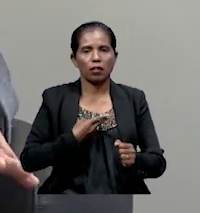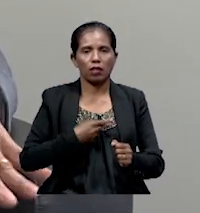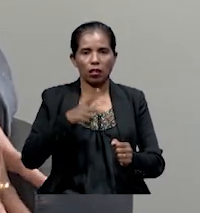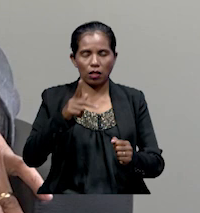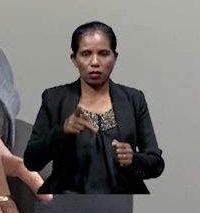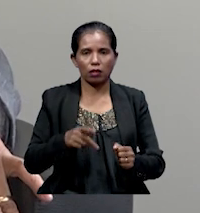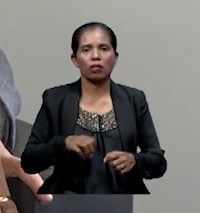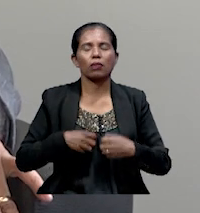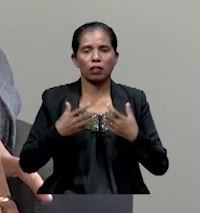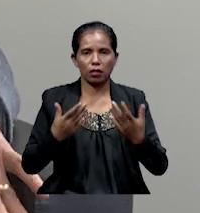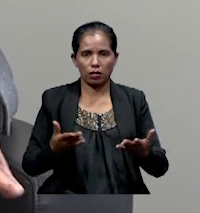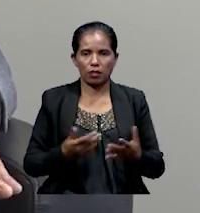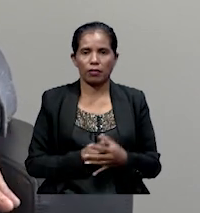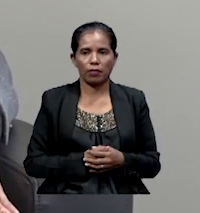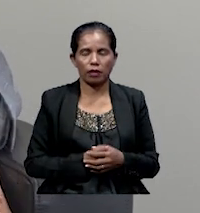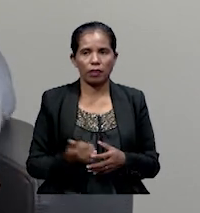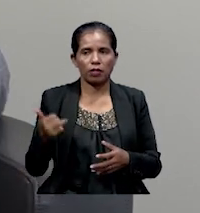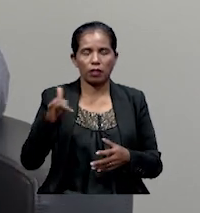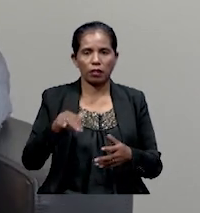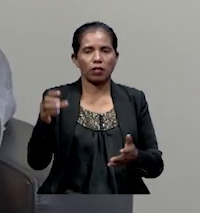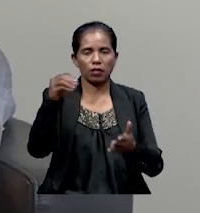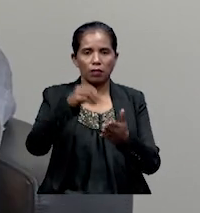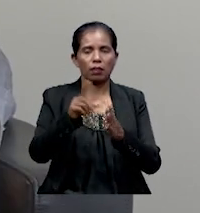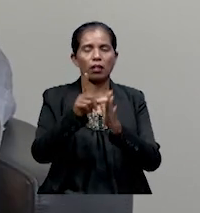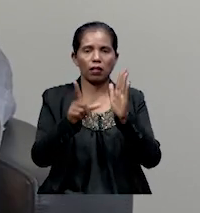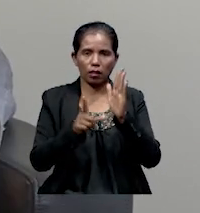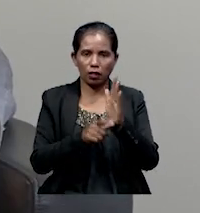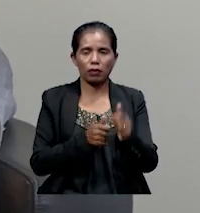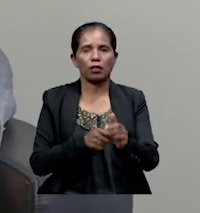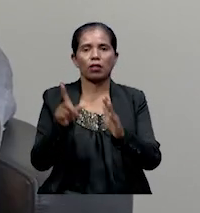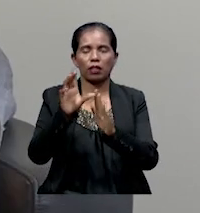ne comportamento alunça se submete vai ita lei cala